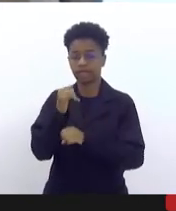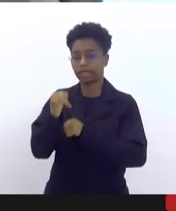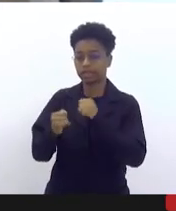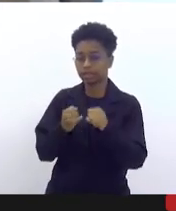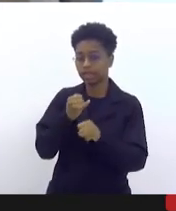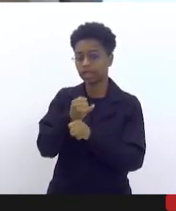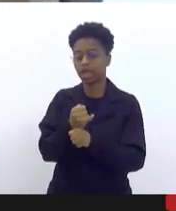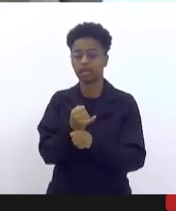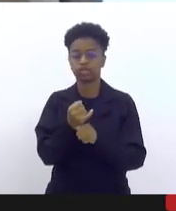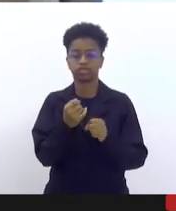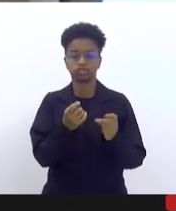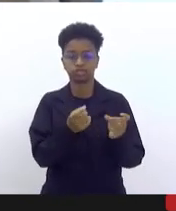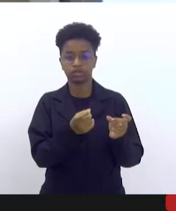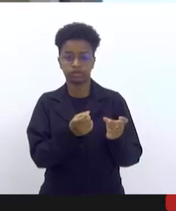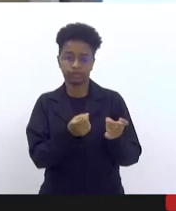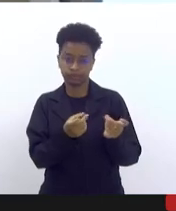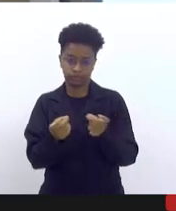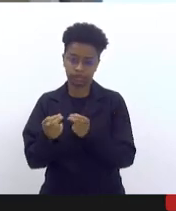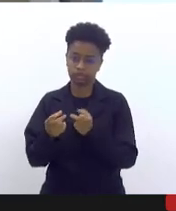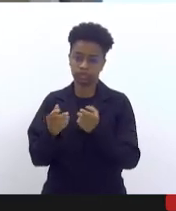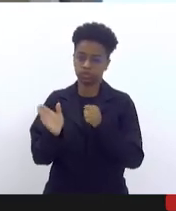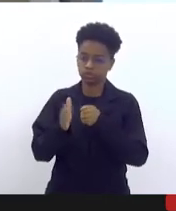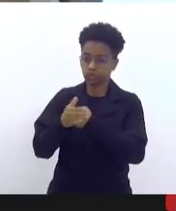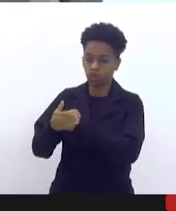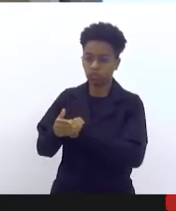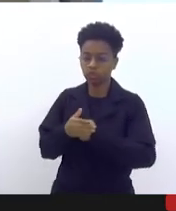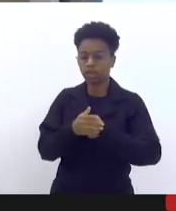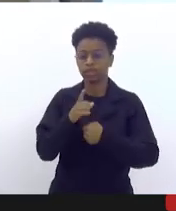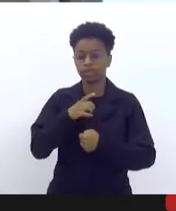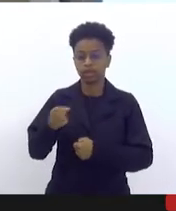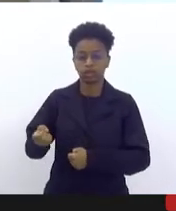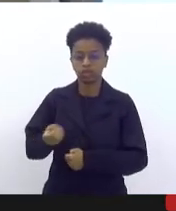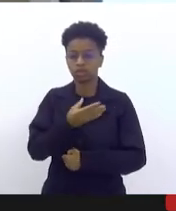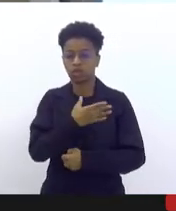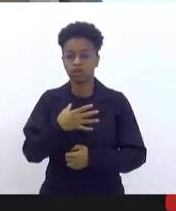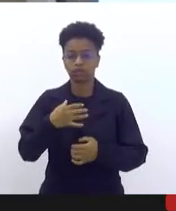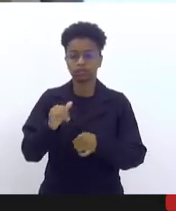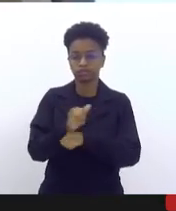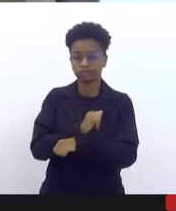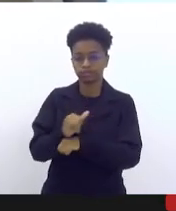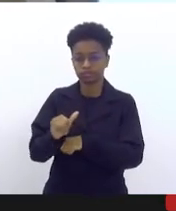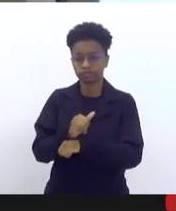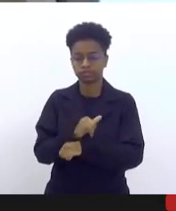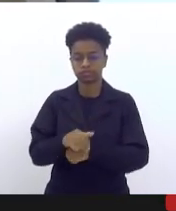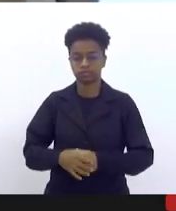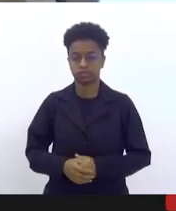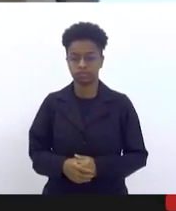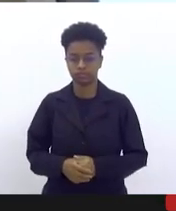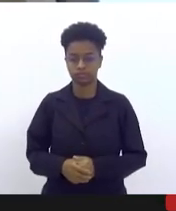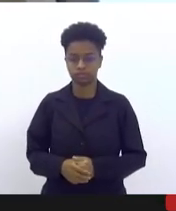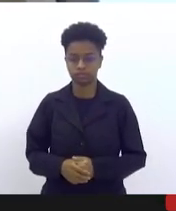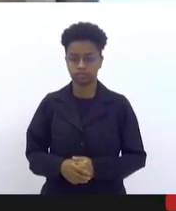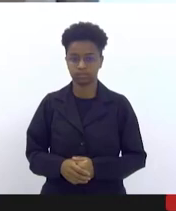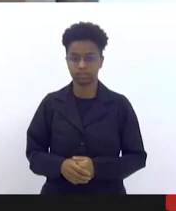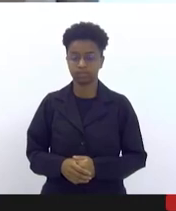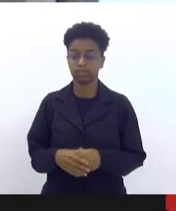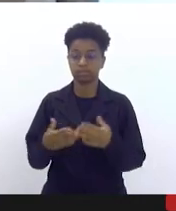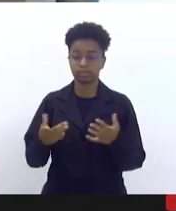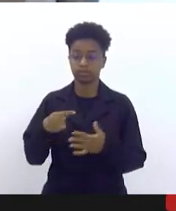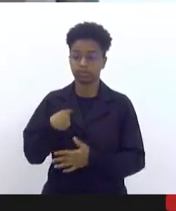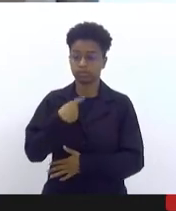pela internet então tudo isso faz parte dessas novas substâncias que a gente chama